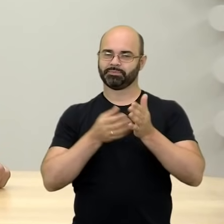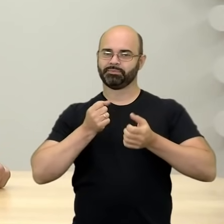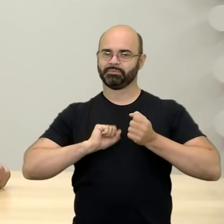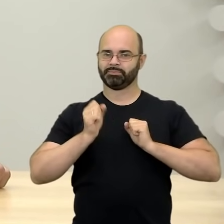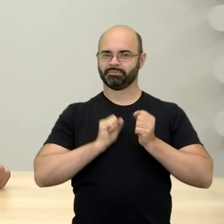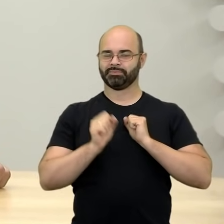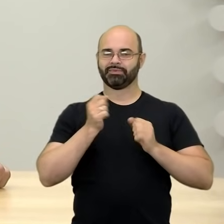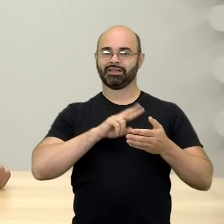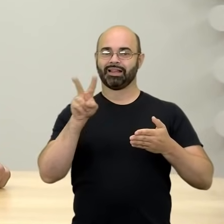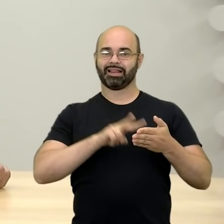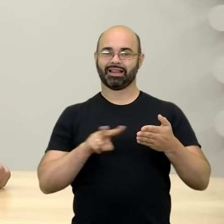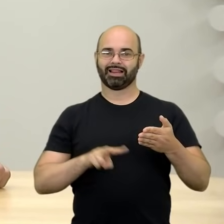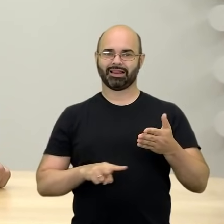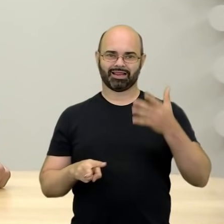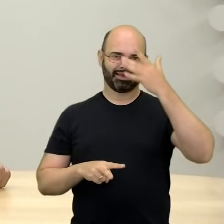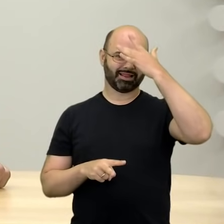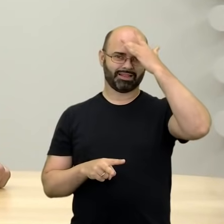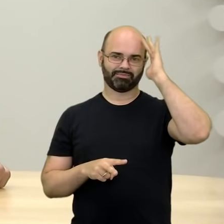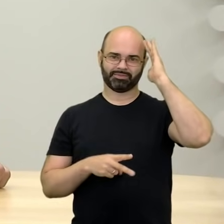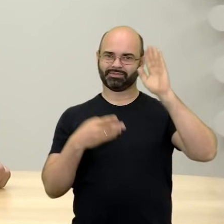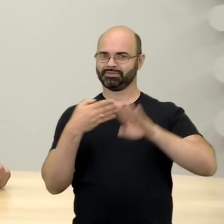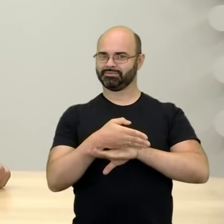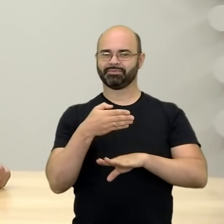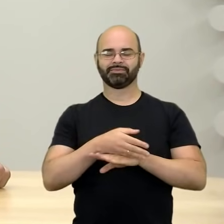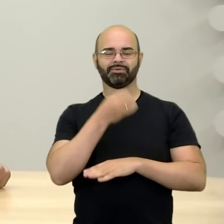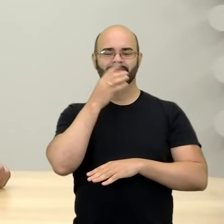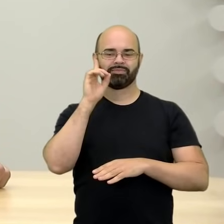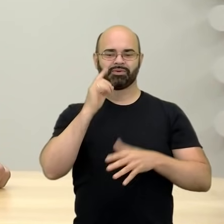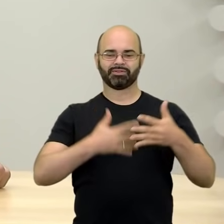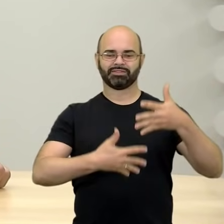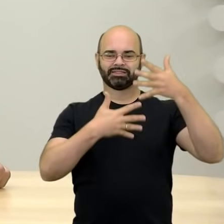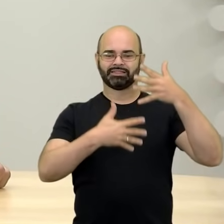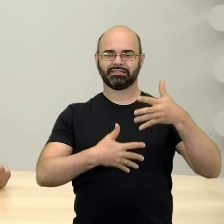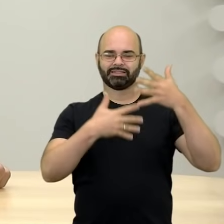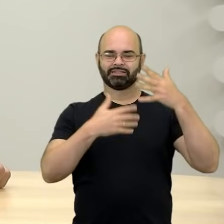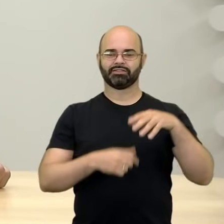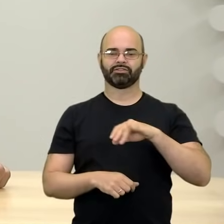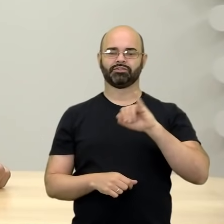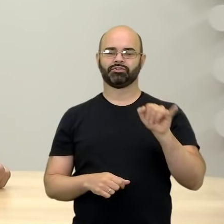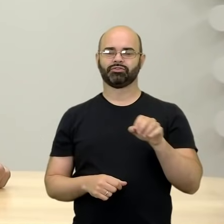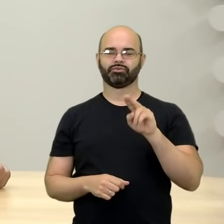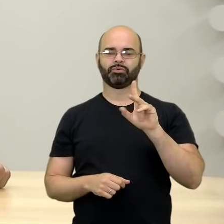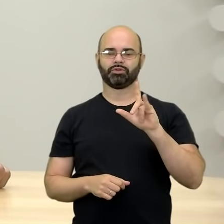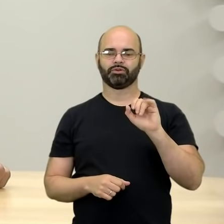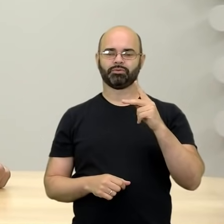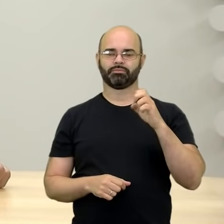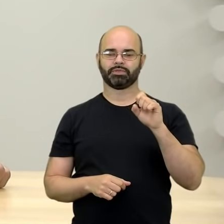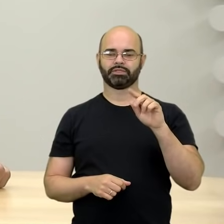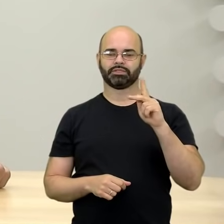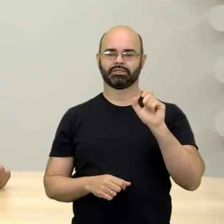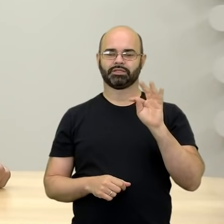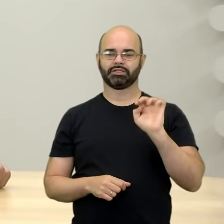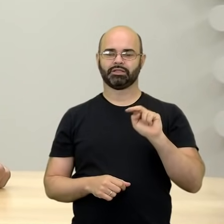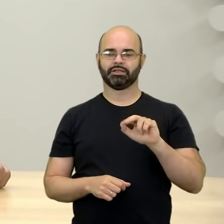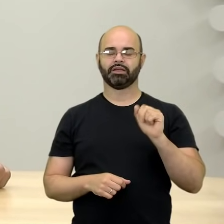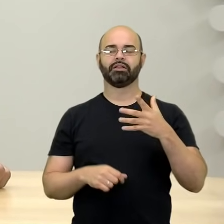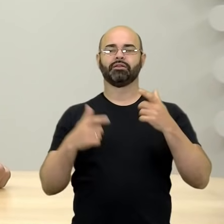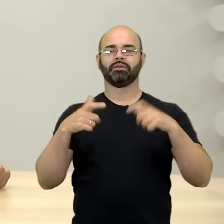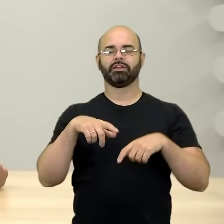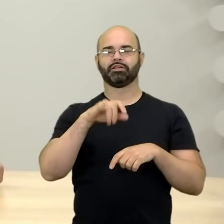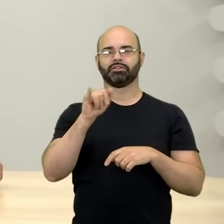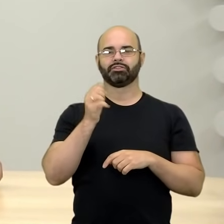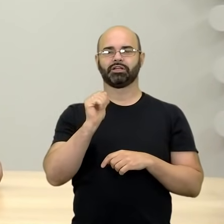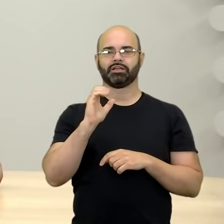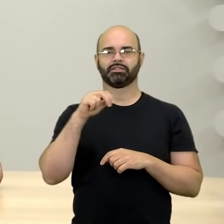já tem muita gente aqui que tá participando aqui mandando Bom dia pessoal do Júlio Pestana lá de Jaçanã né tem o pessoal de Guararema